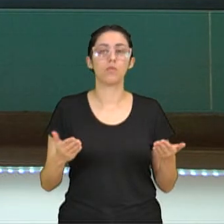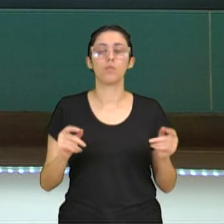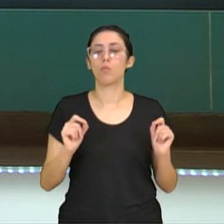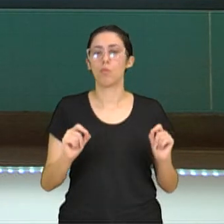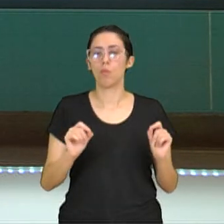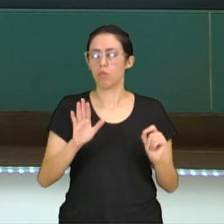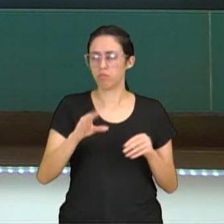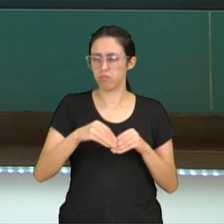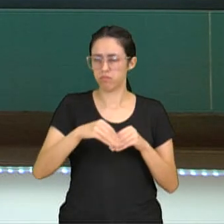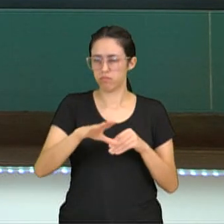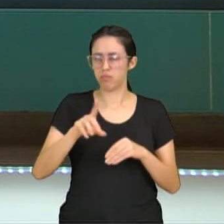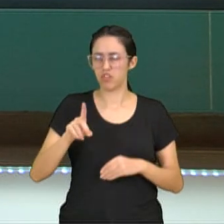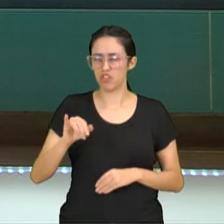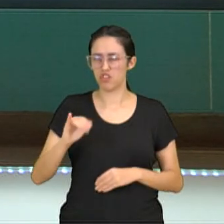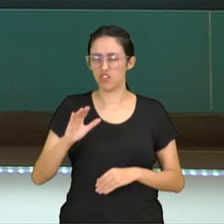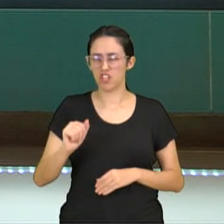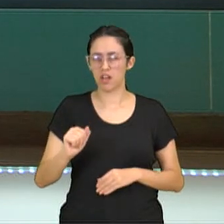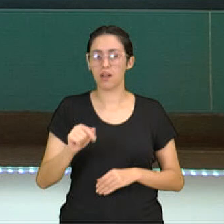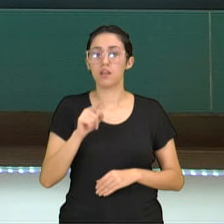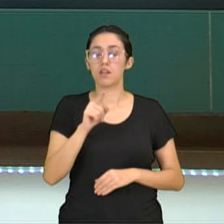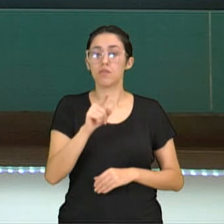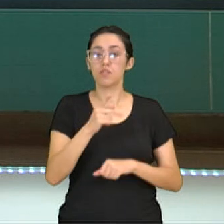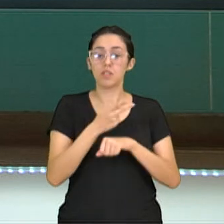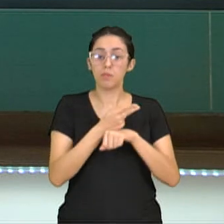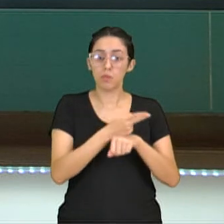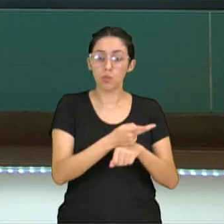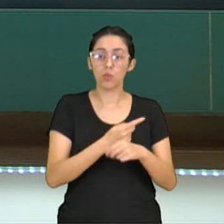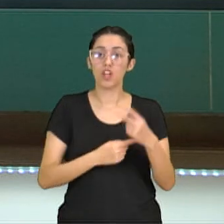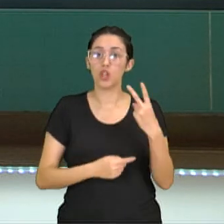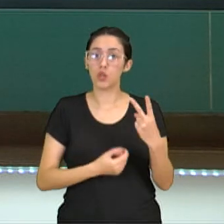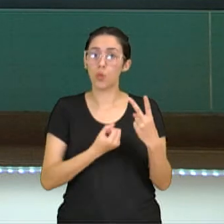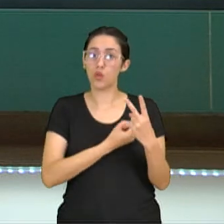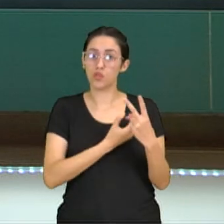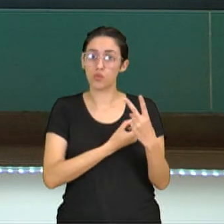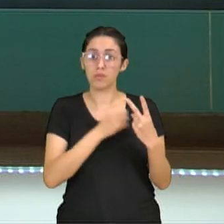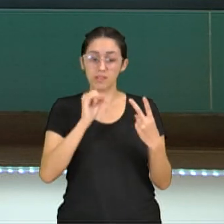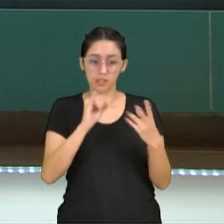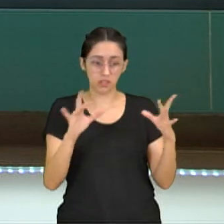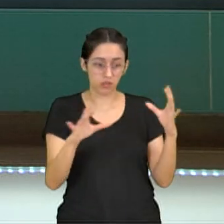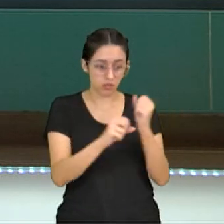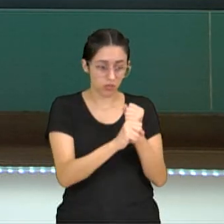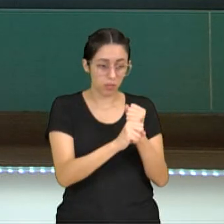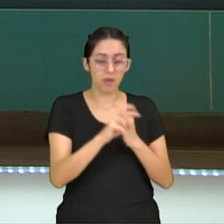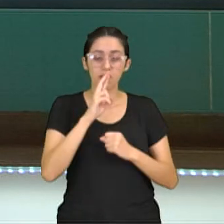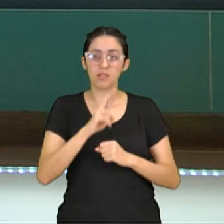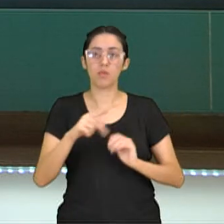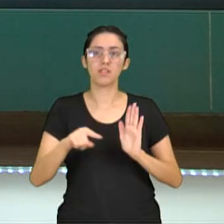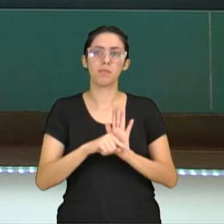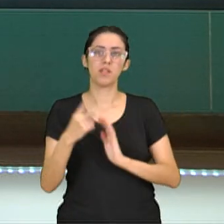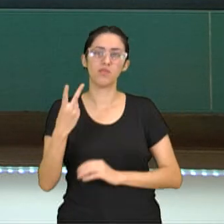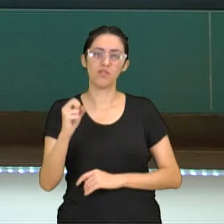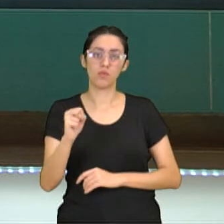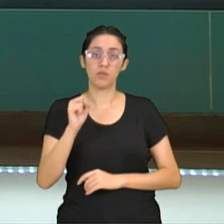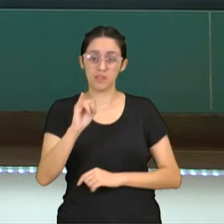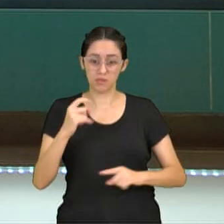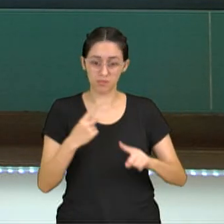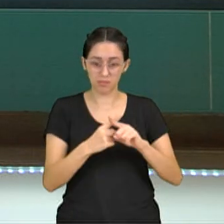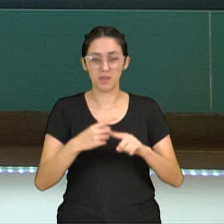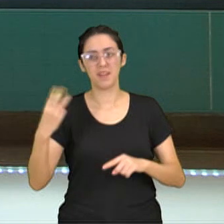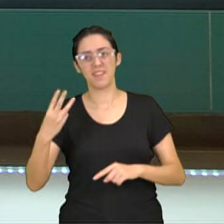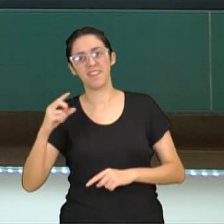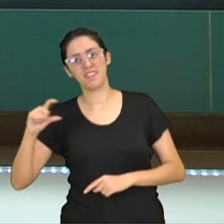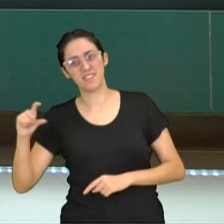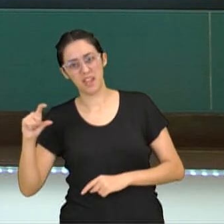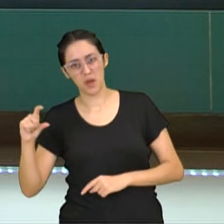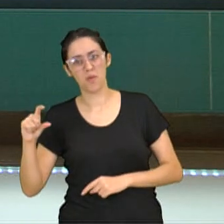uma dica é, procure dois números que somados dão menos 28 e multiplicados dão o terceiro termo, menos